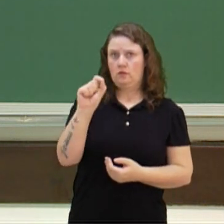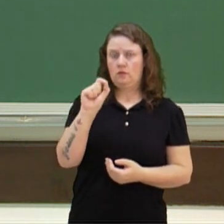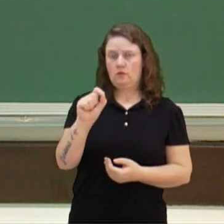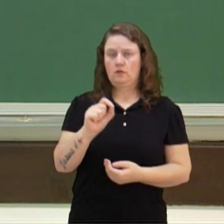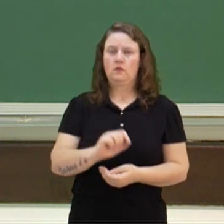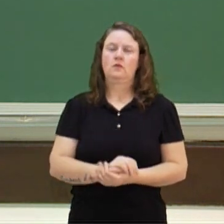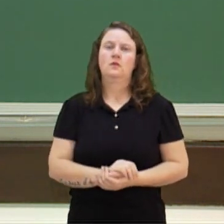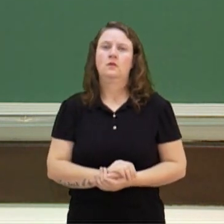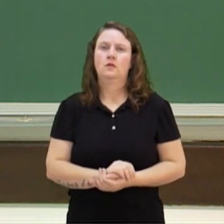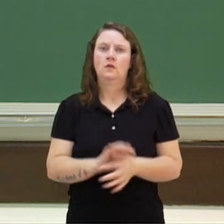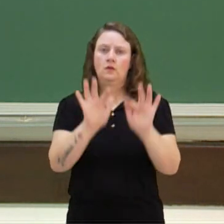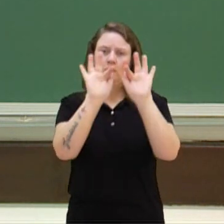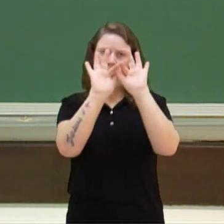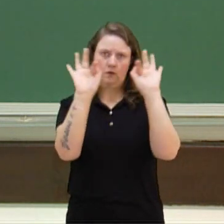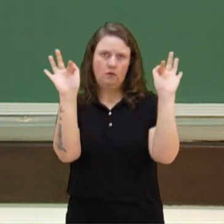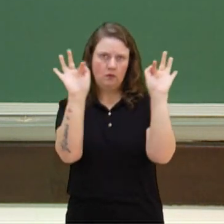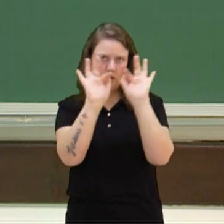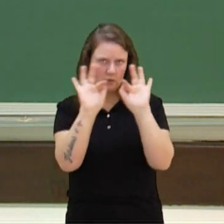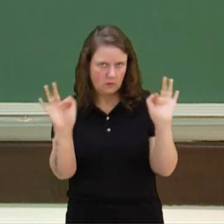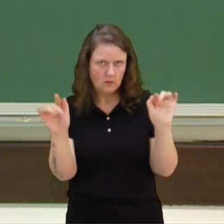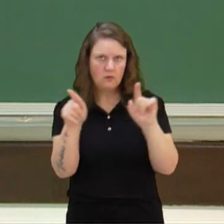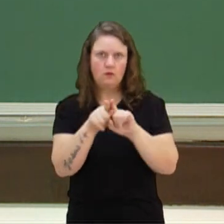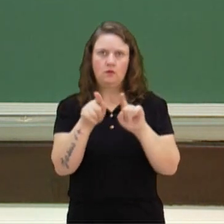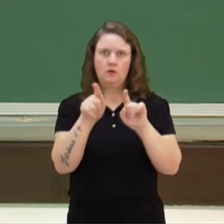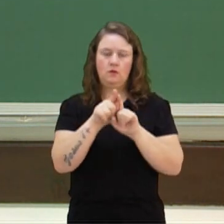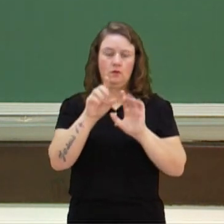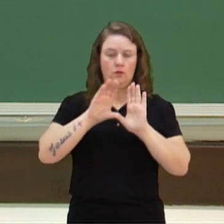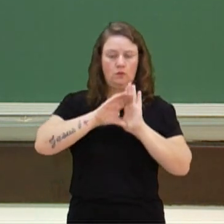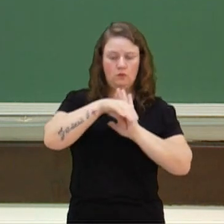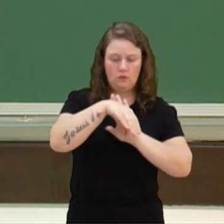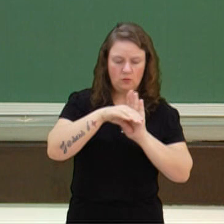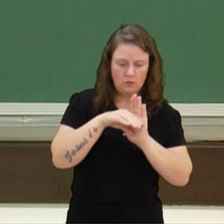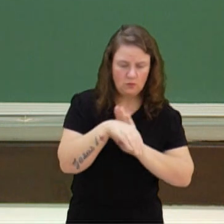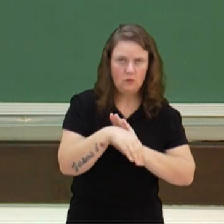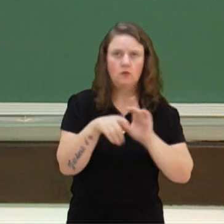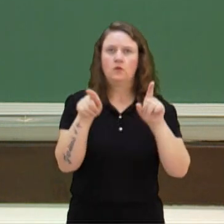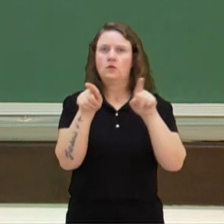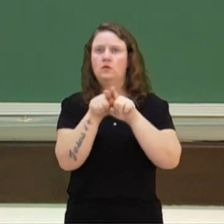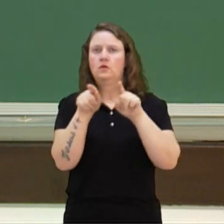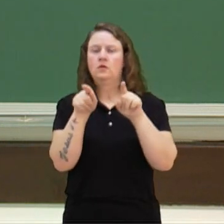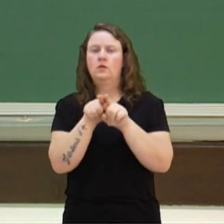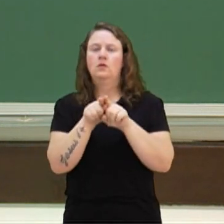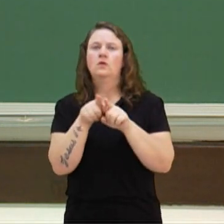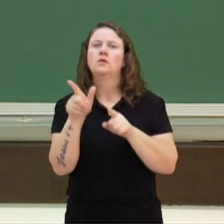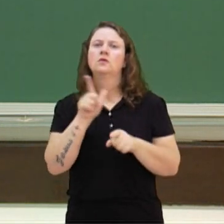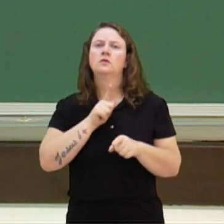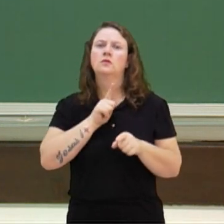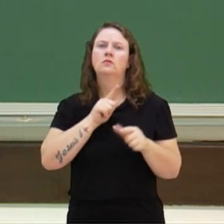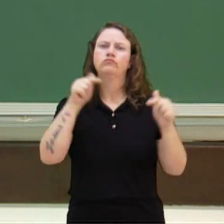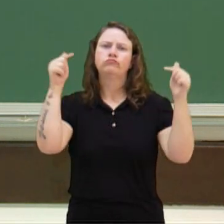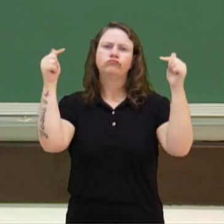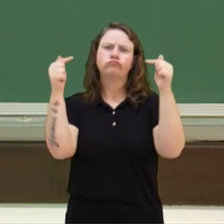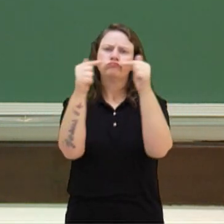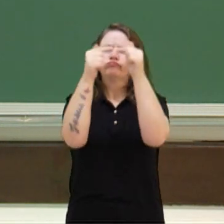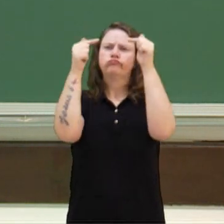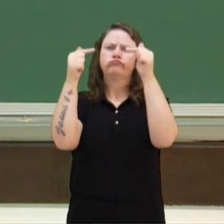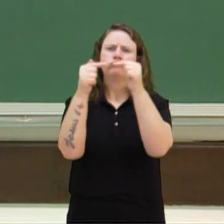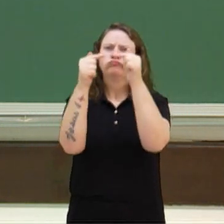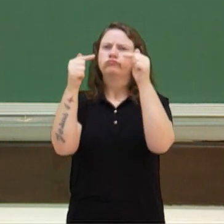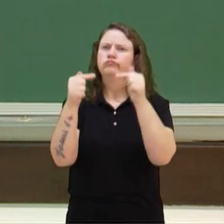Ele é composto de frases ligadas, de conceitos, e esses conceitos se relacionam,